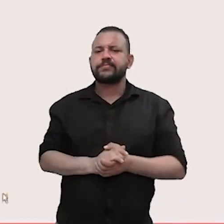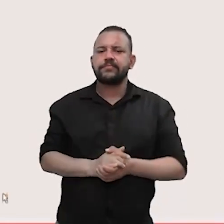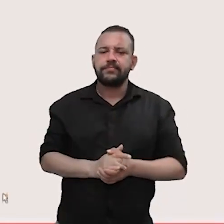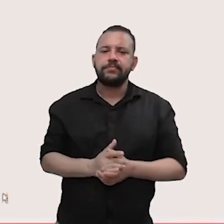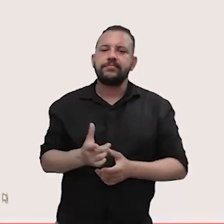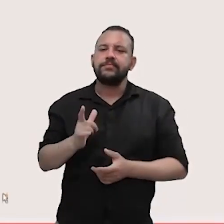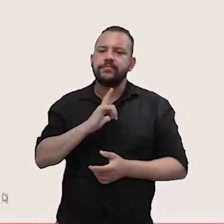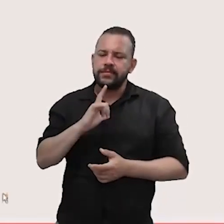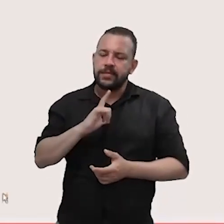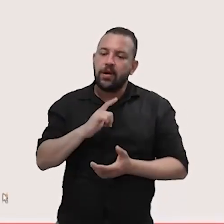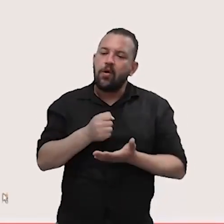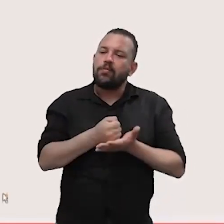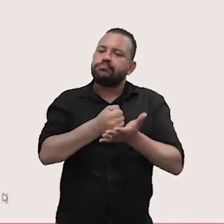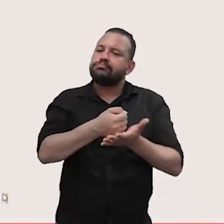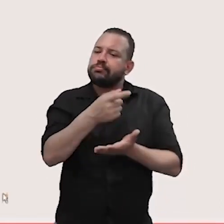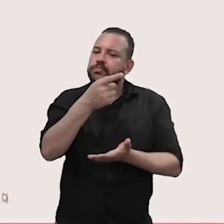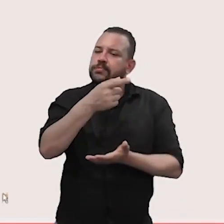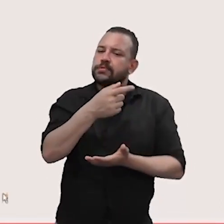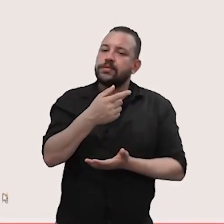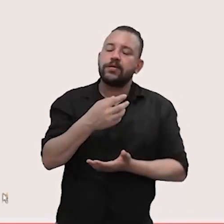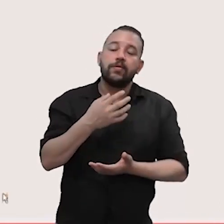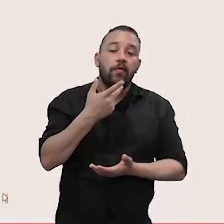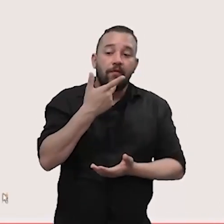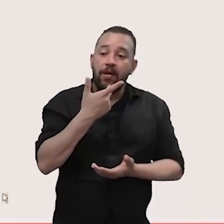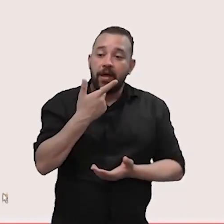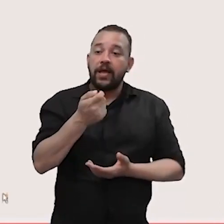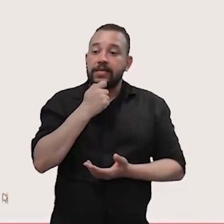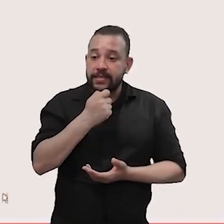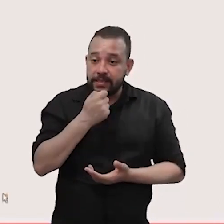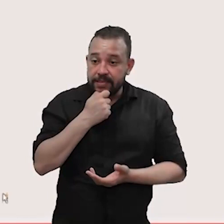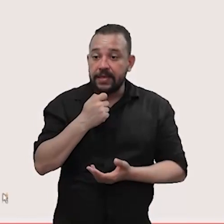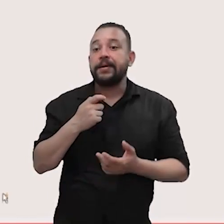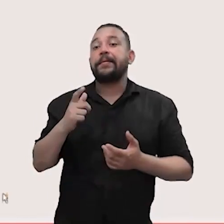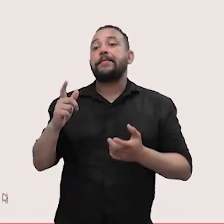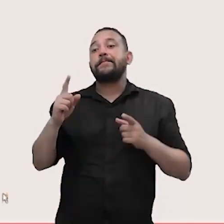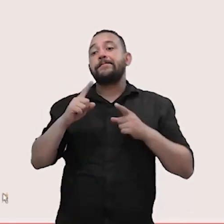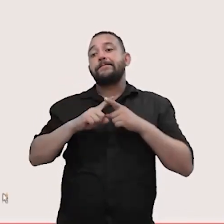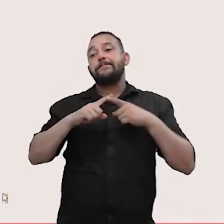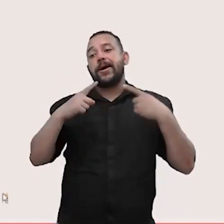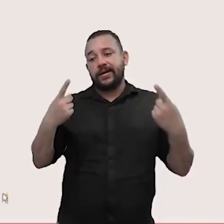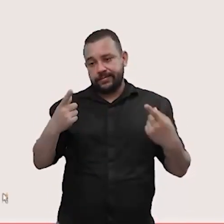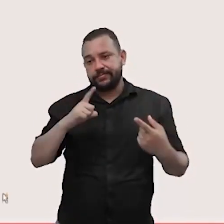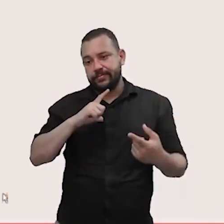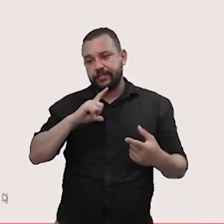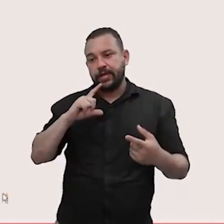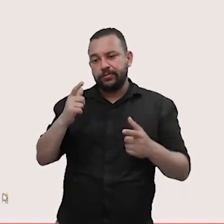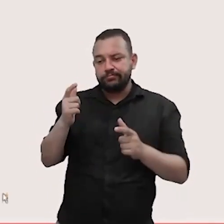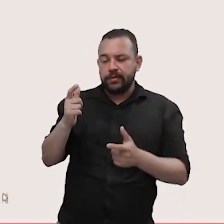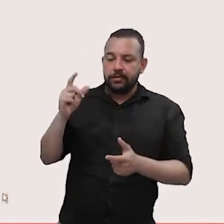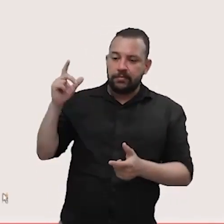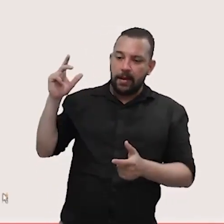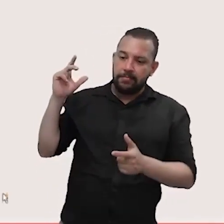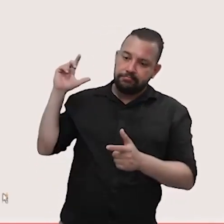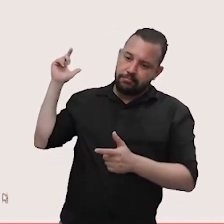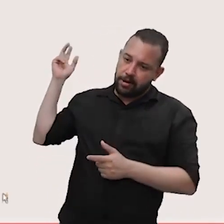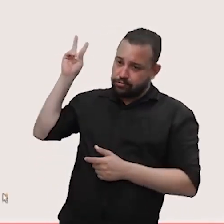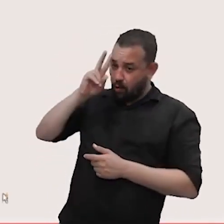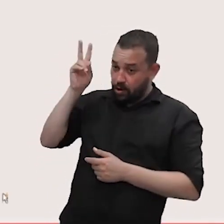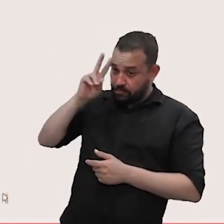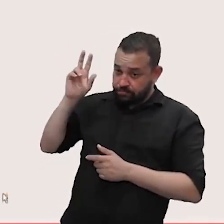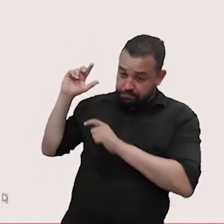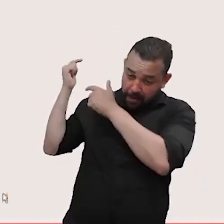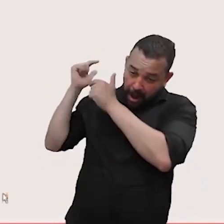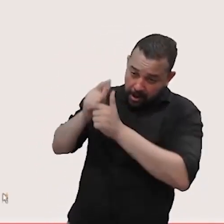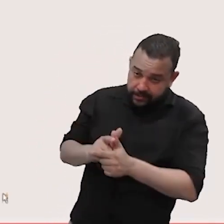outras contribuições que eu não citei, mas que também faz parte aí da história da tabela periódica, tá bom? Mas dá